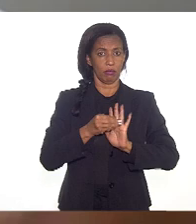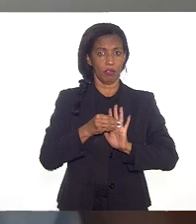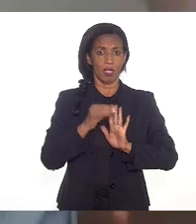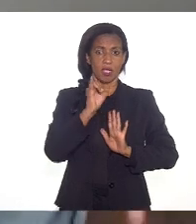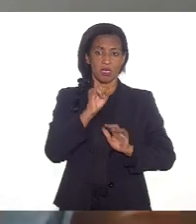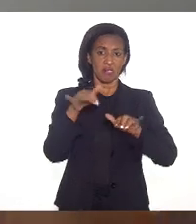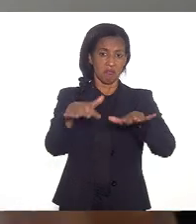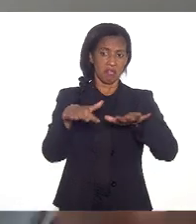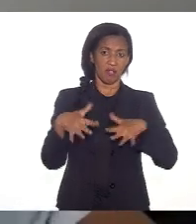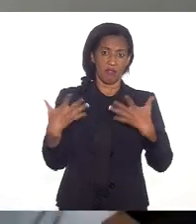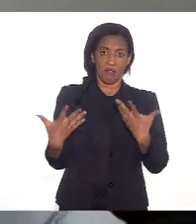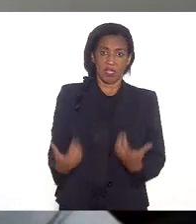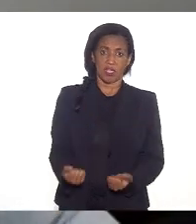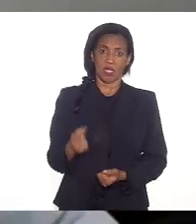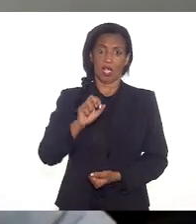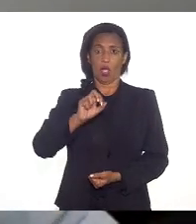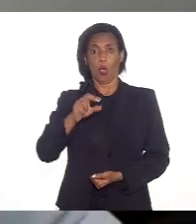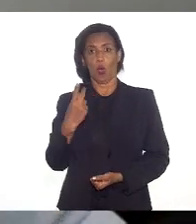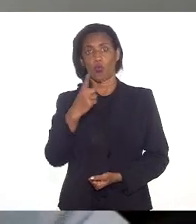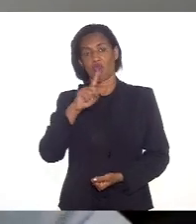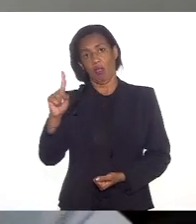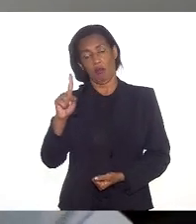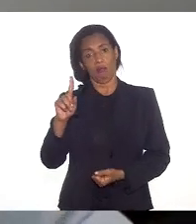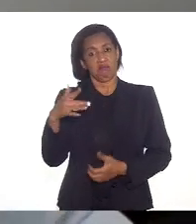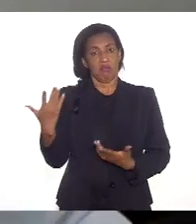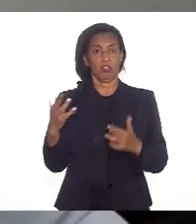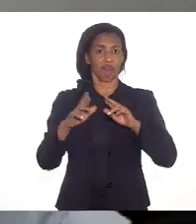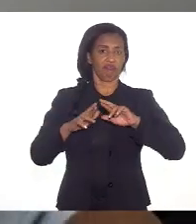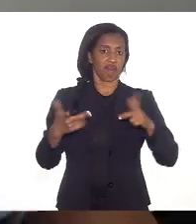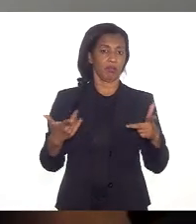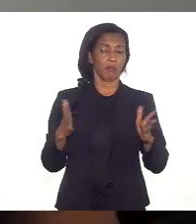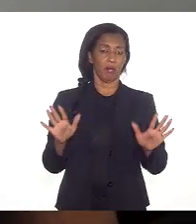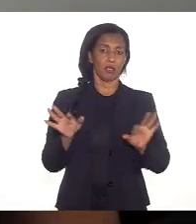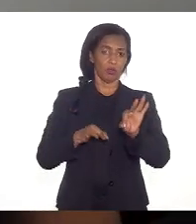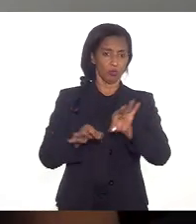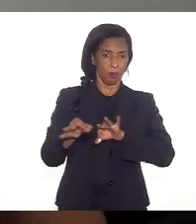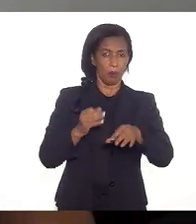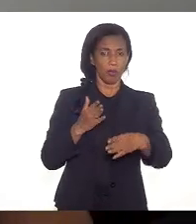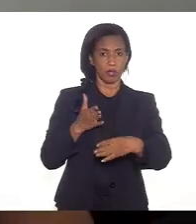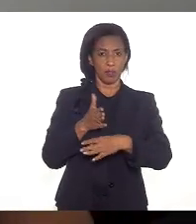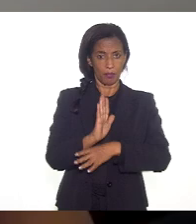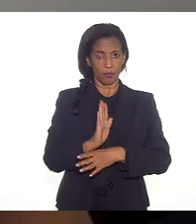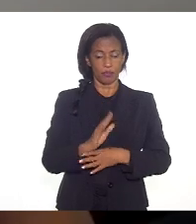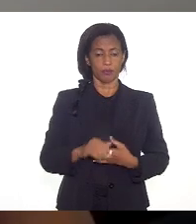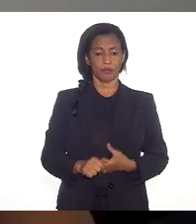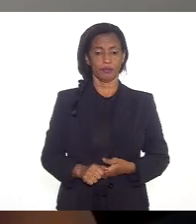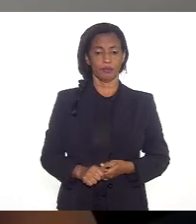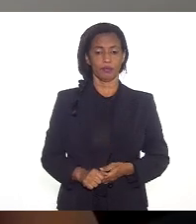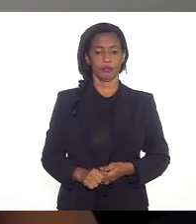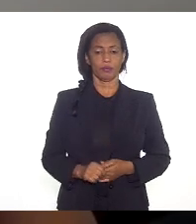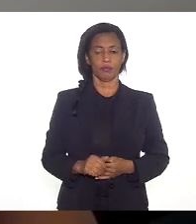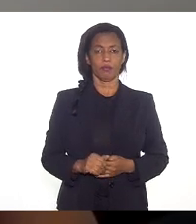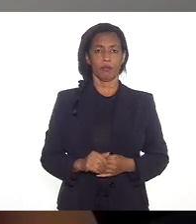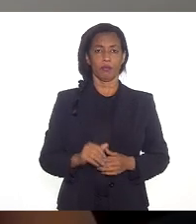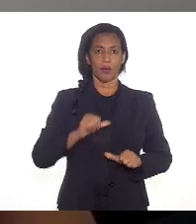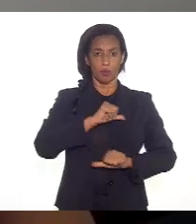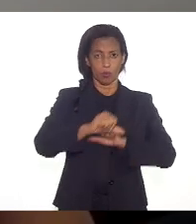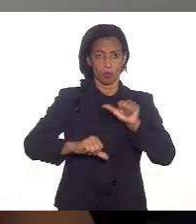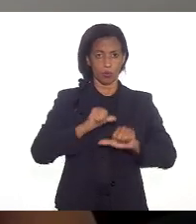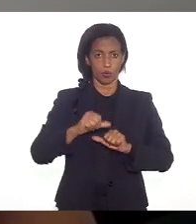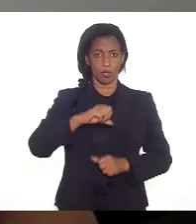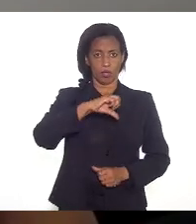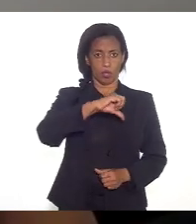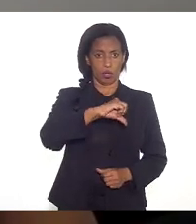plenário vai aceitar ou não, é uma outra conversa. Mas eu acho que o projeto pode ser aprovado com este teor, alterando a